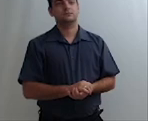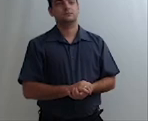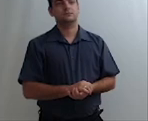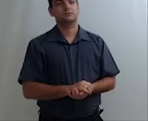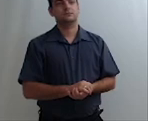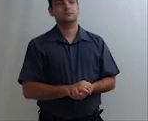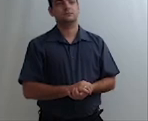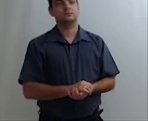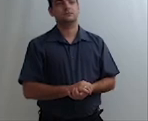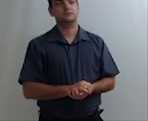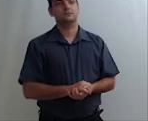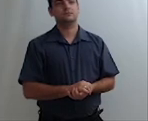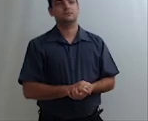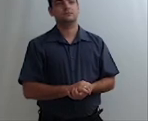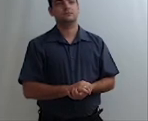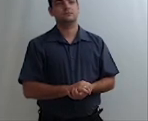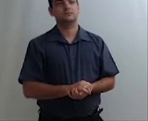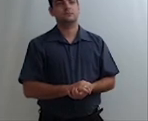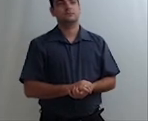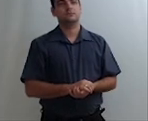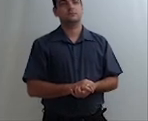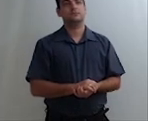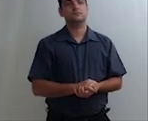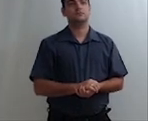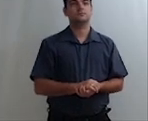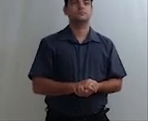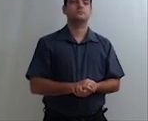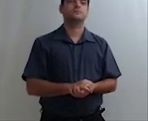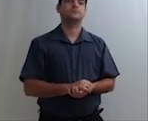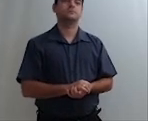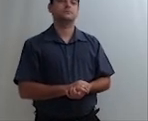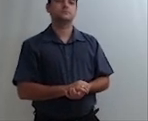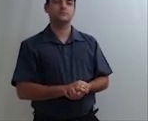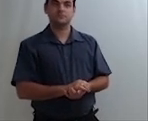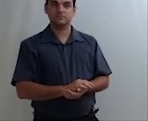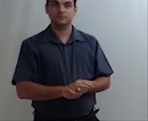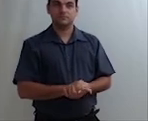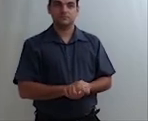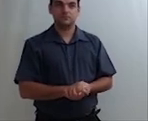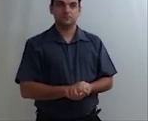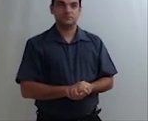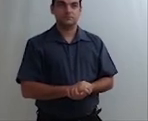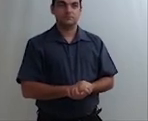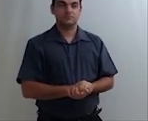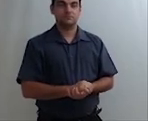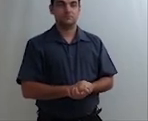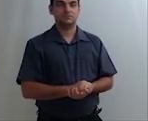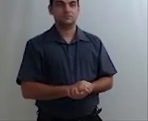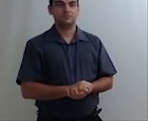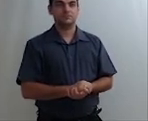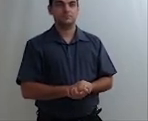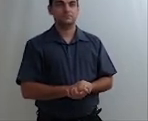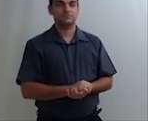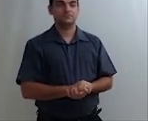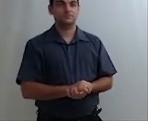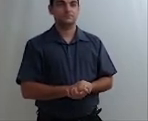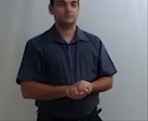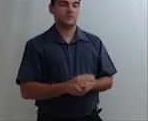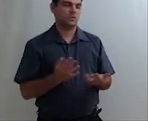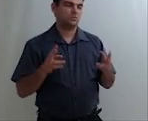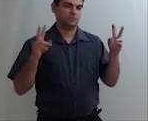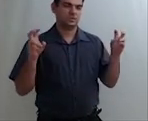som Ministro esquete tô eu é eu acho que esse esse